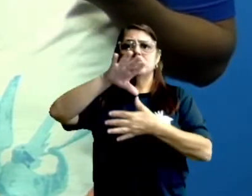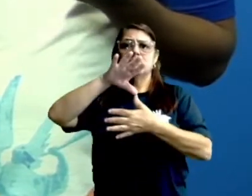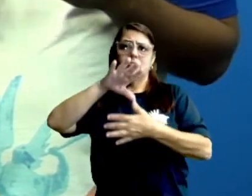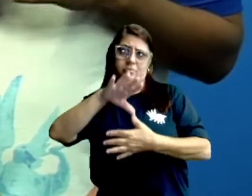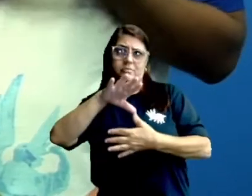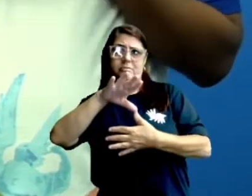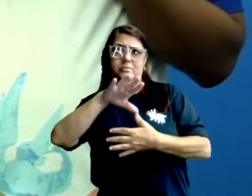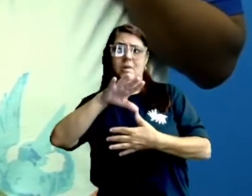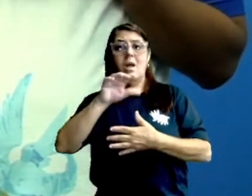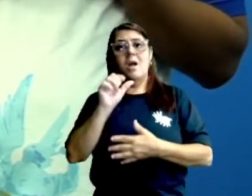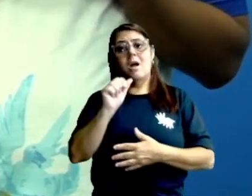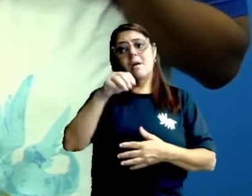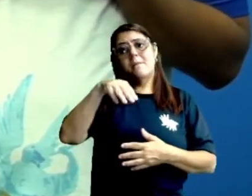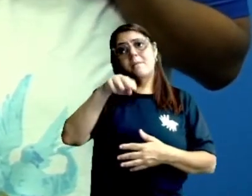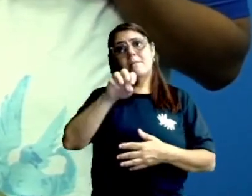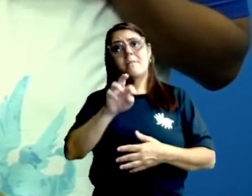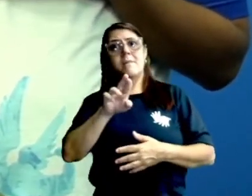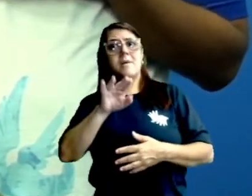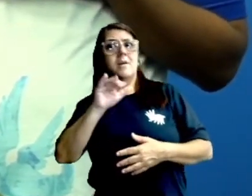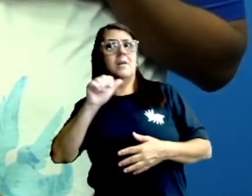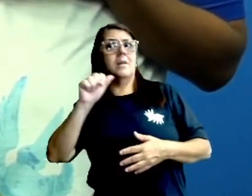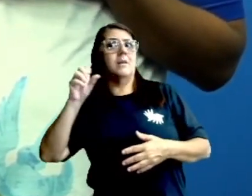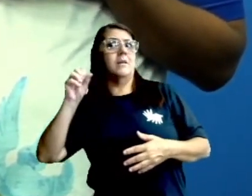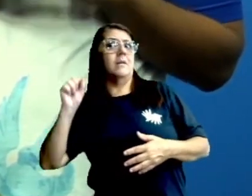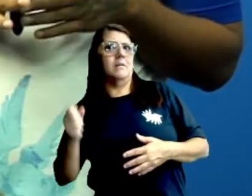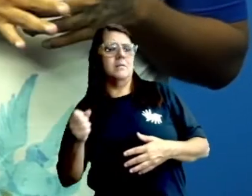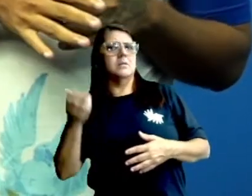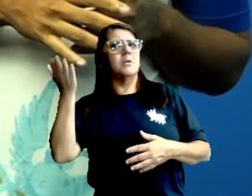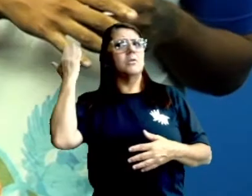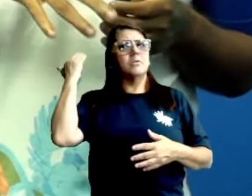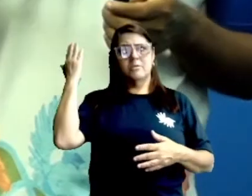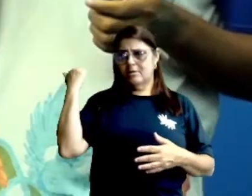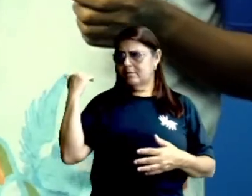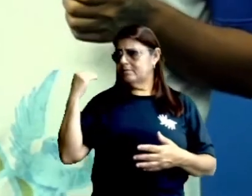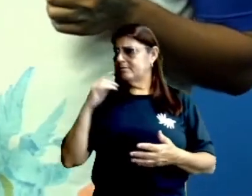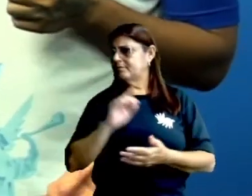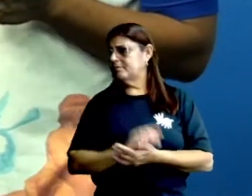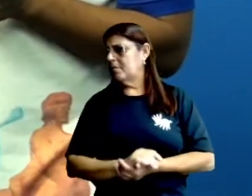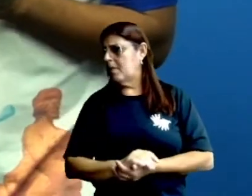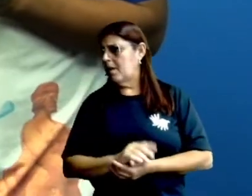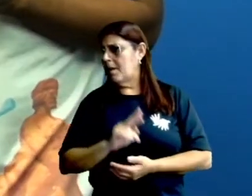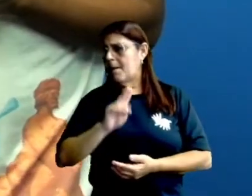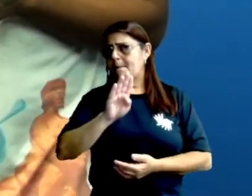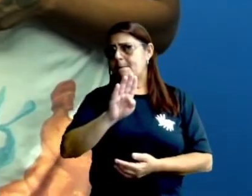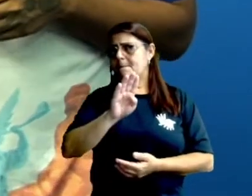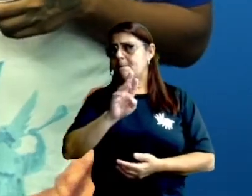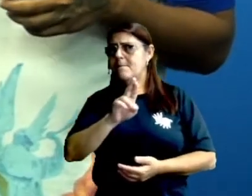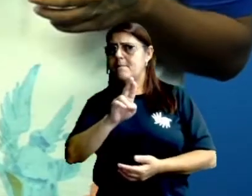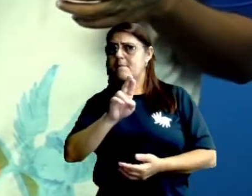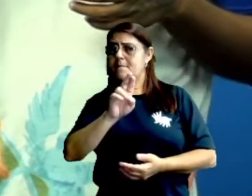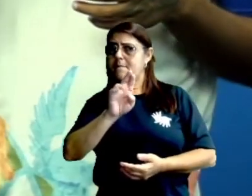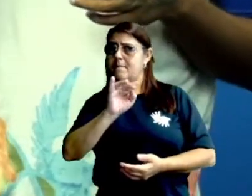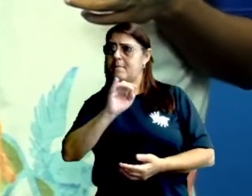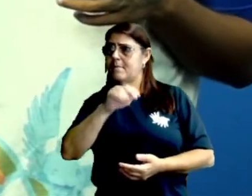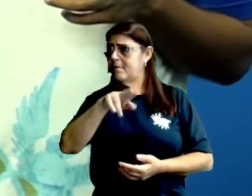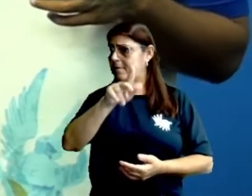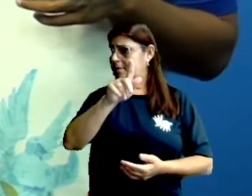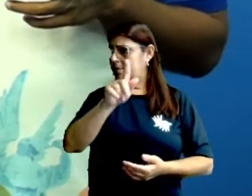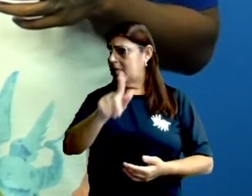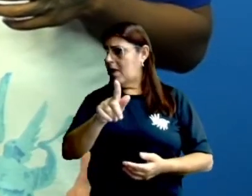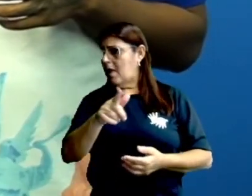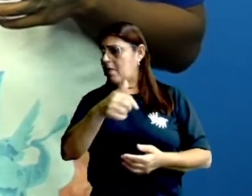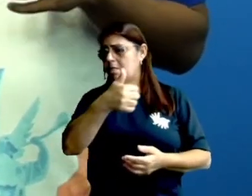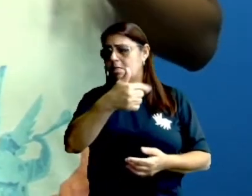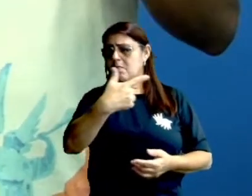por América. Existe a teoria do Estreito de Bering, certo? O que a teoria do Estreito de Bering fala? Que há 12 mil